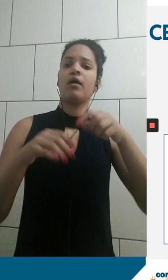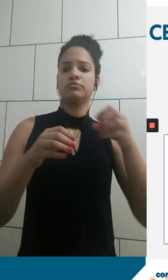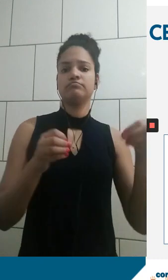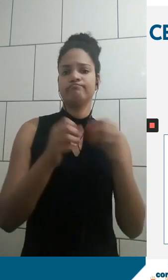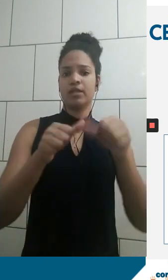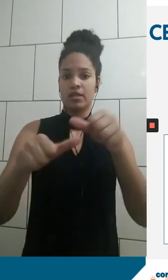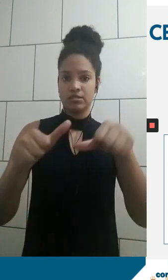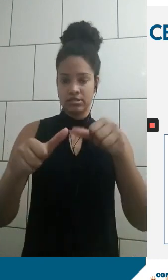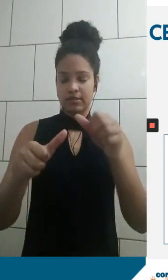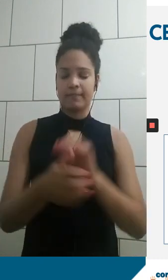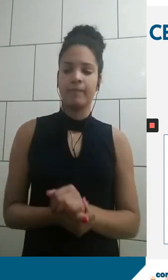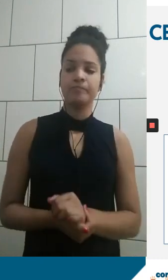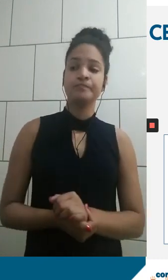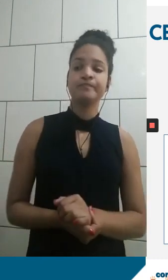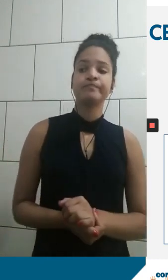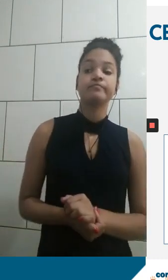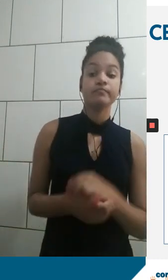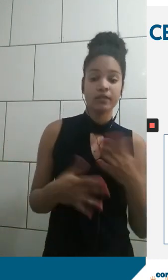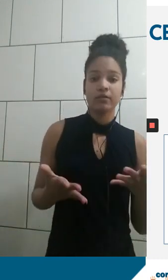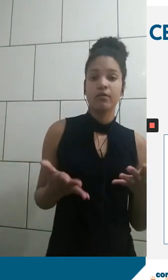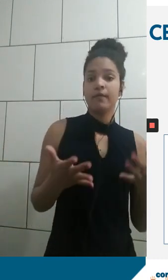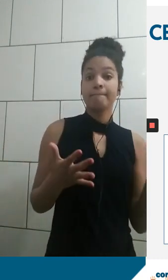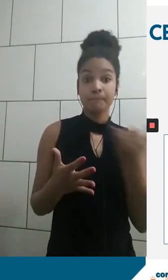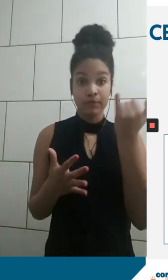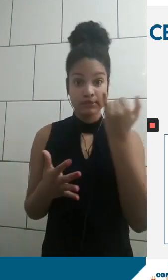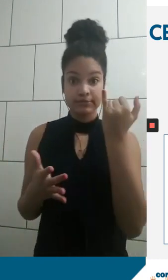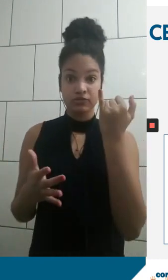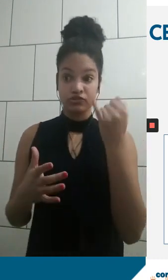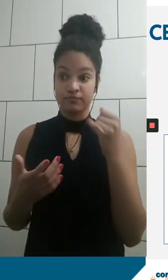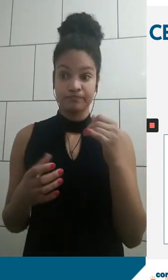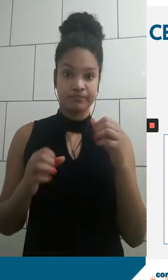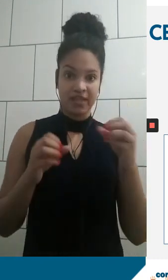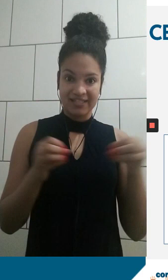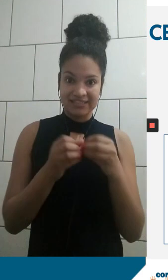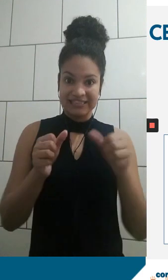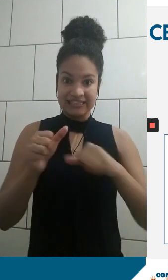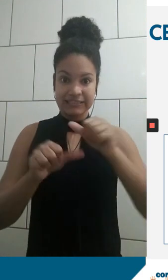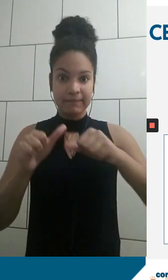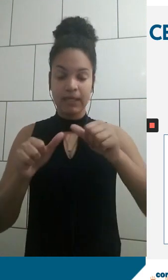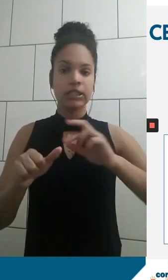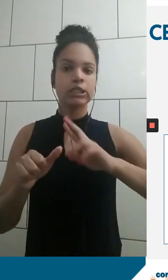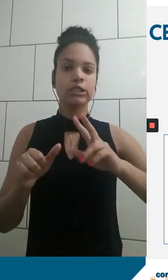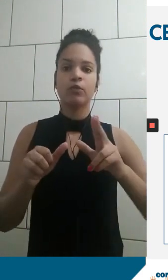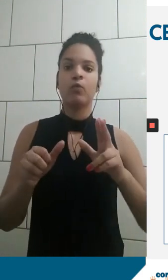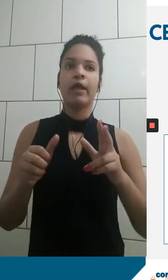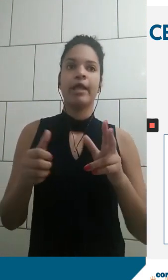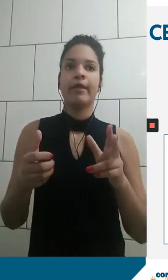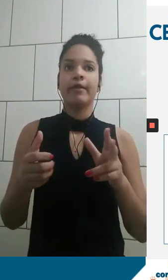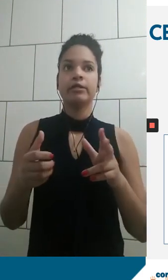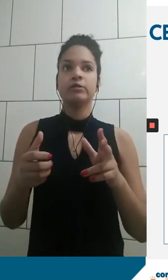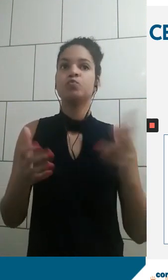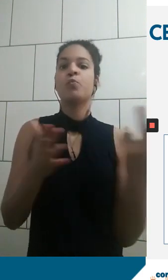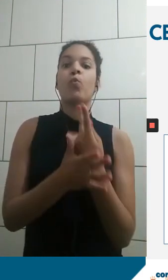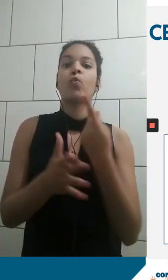enzima, ela não é desgastada, ela não é extinta do processo. A enzima fica